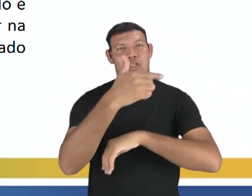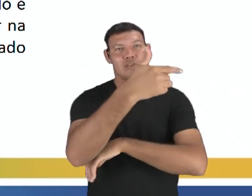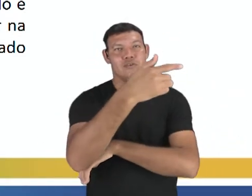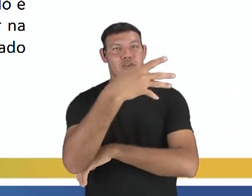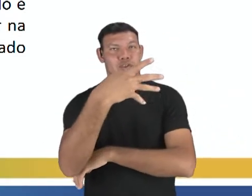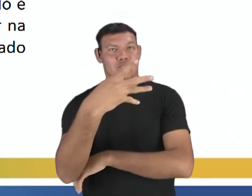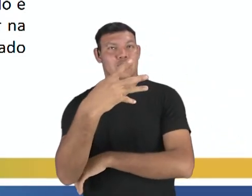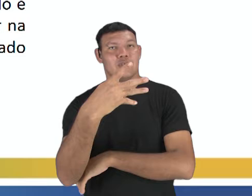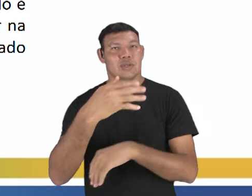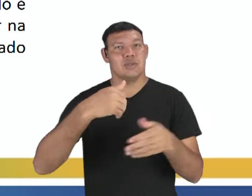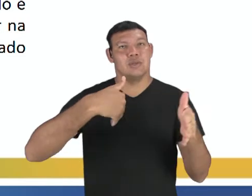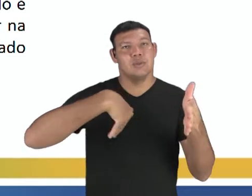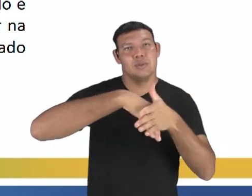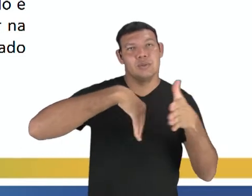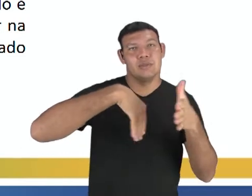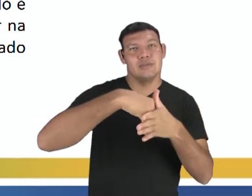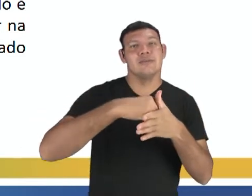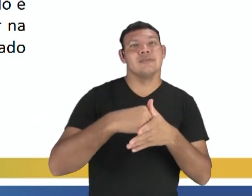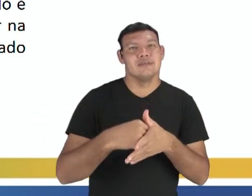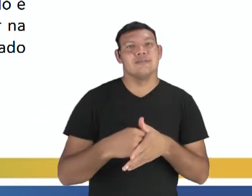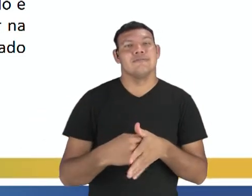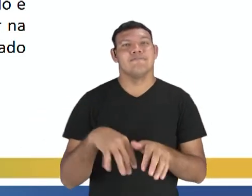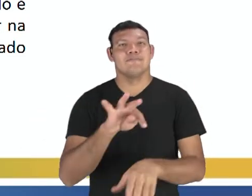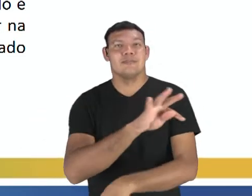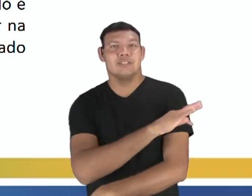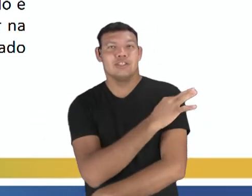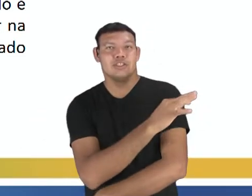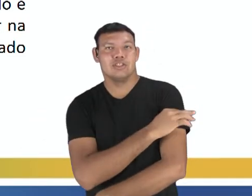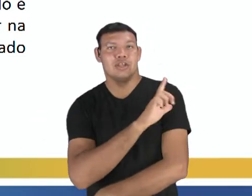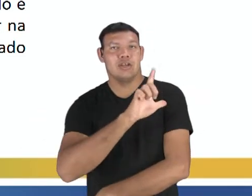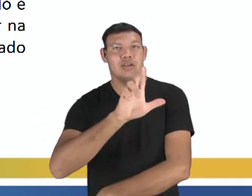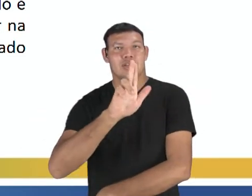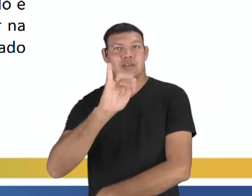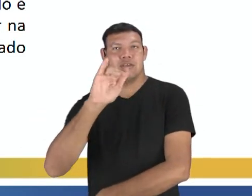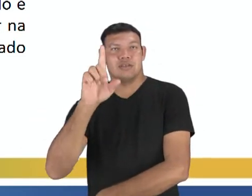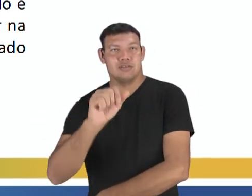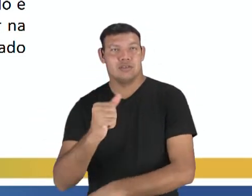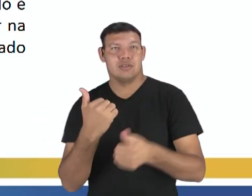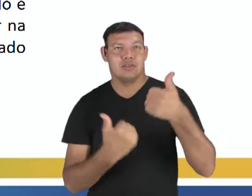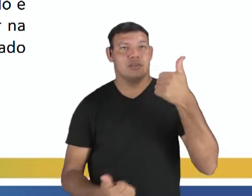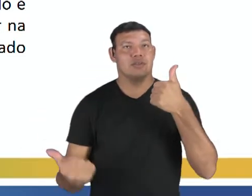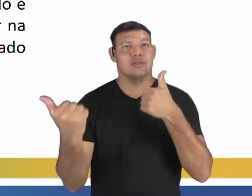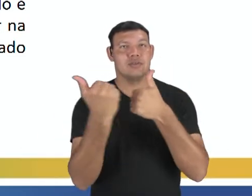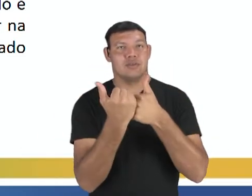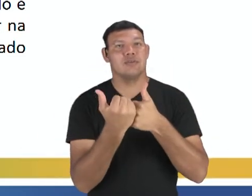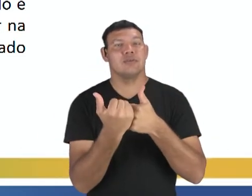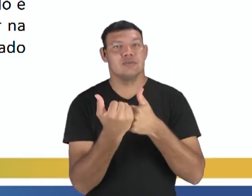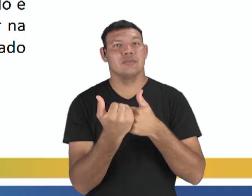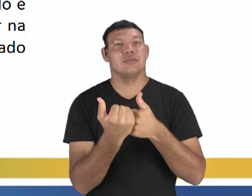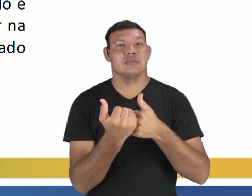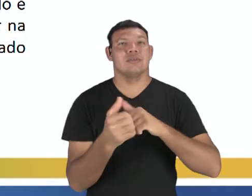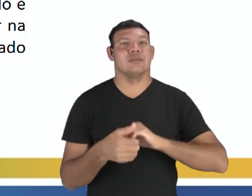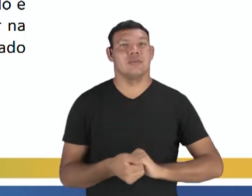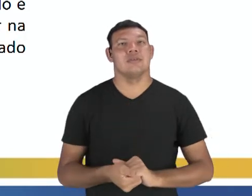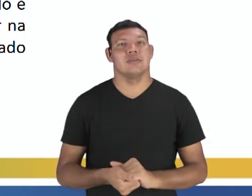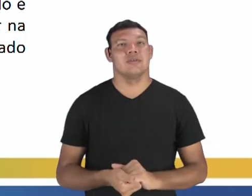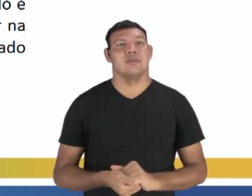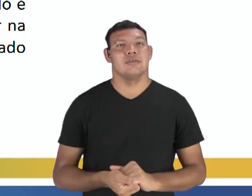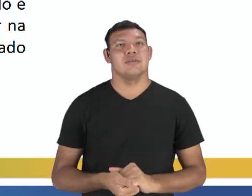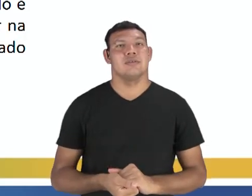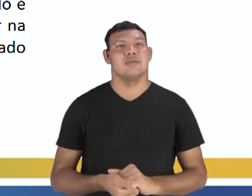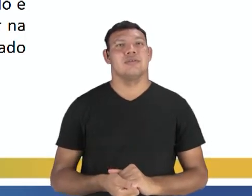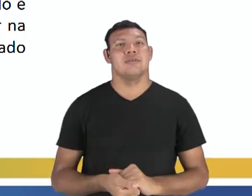Mundo da Coreia do Sul e do Japão. O corintiano substituiu o volante e até